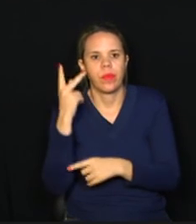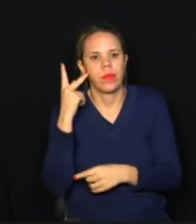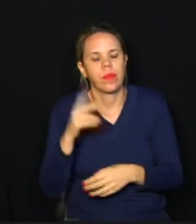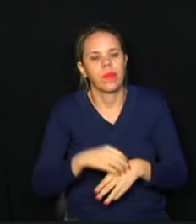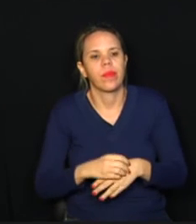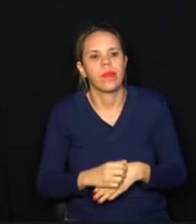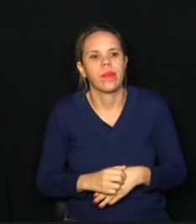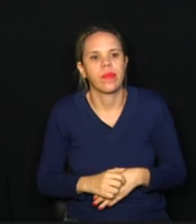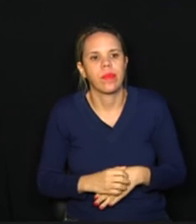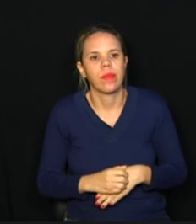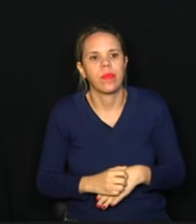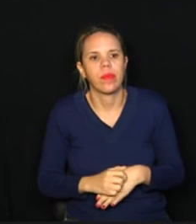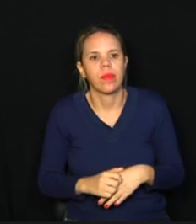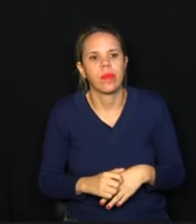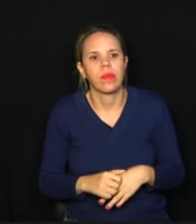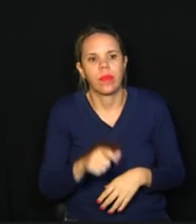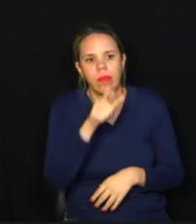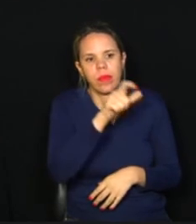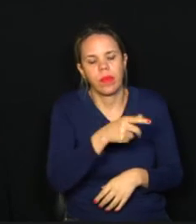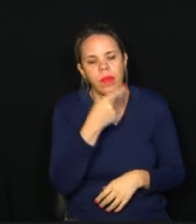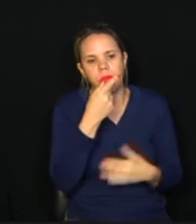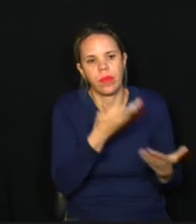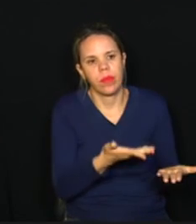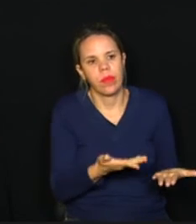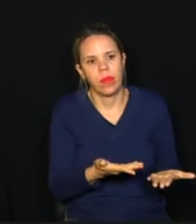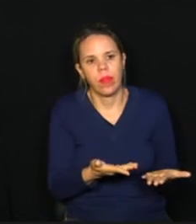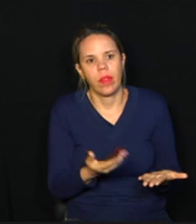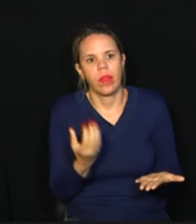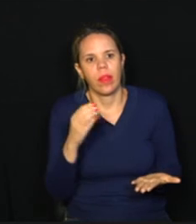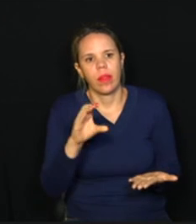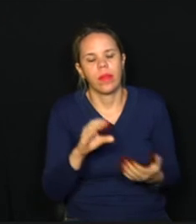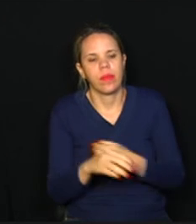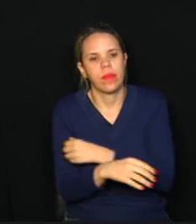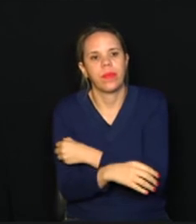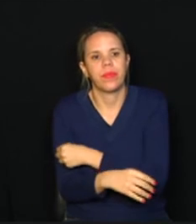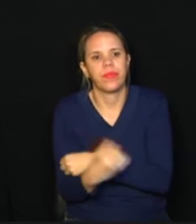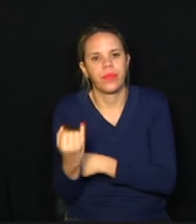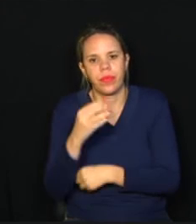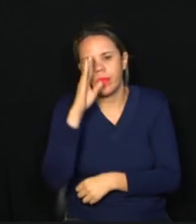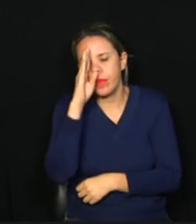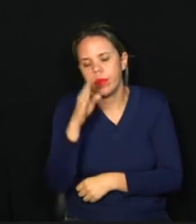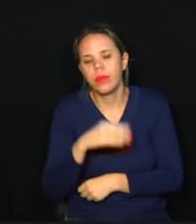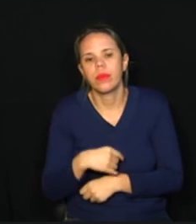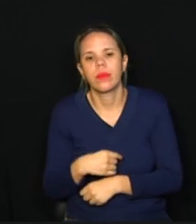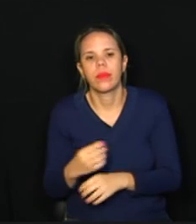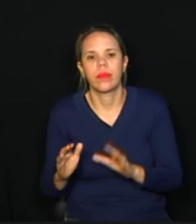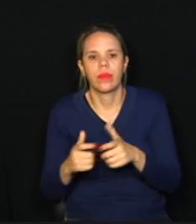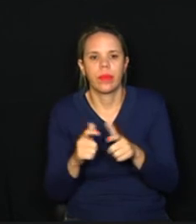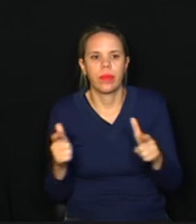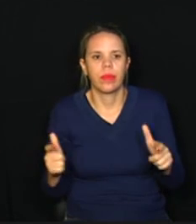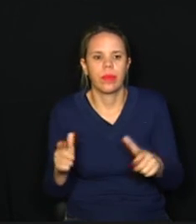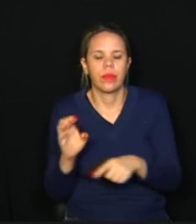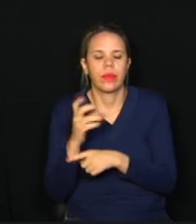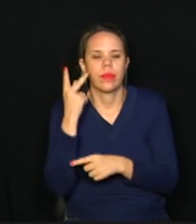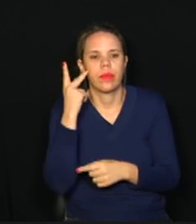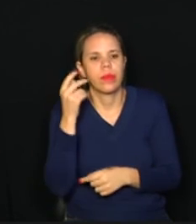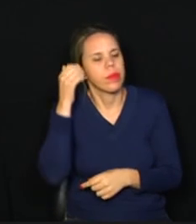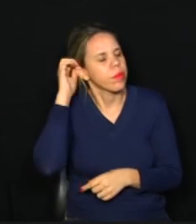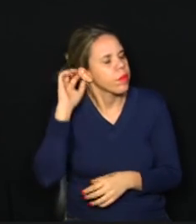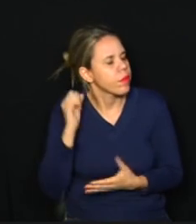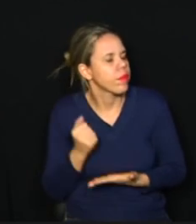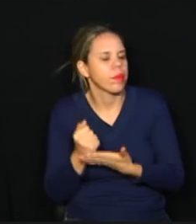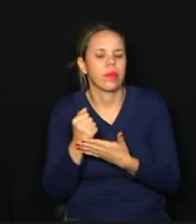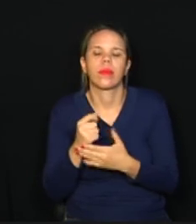né. Alguém comentou, né, em uma das postagens aí, o quanto isso foi fundamental para o crescimento do Estado de São Paulo,